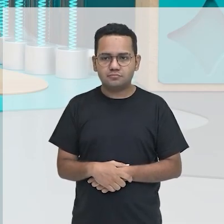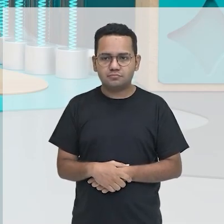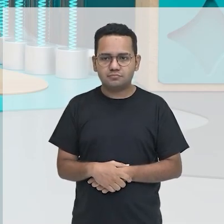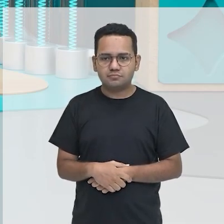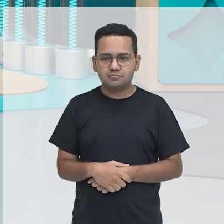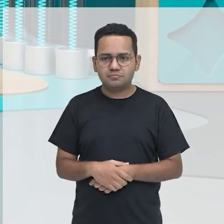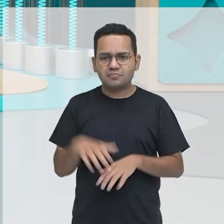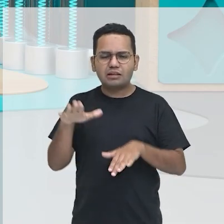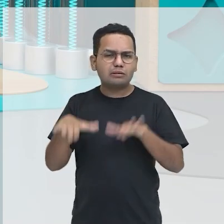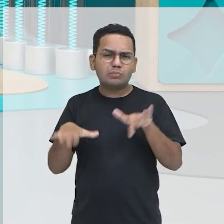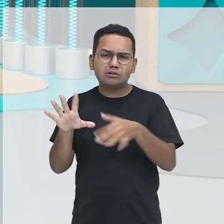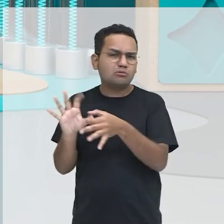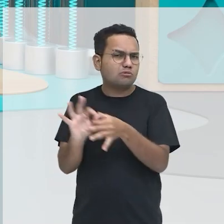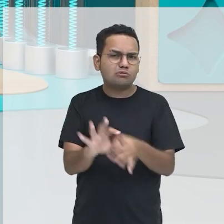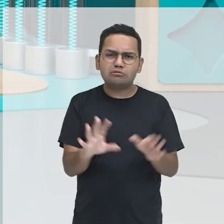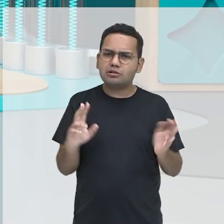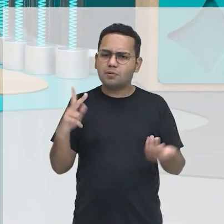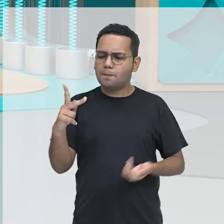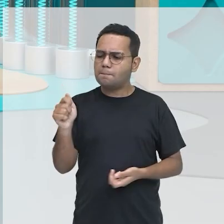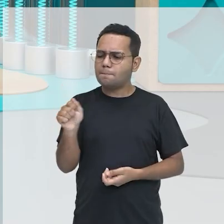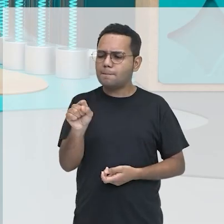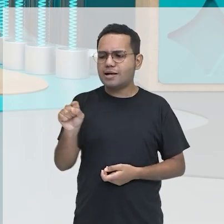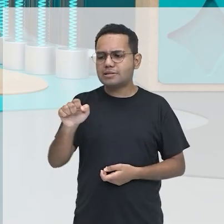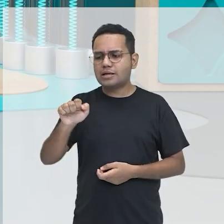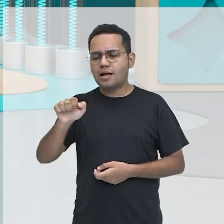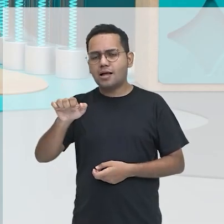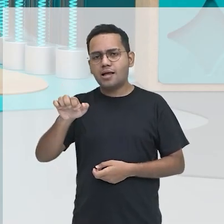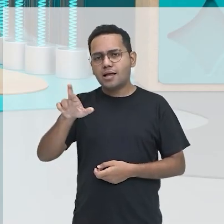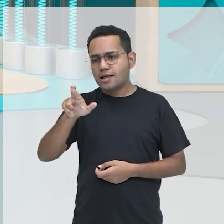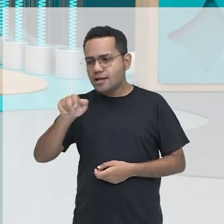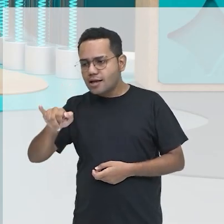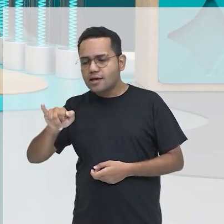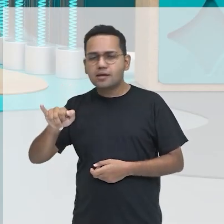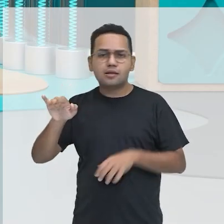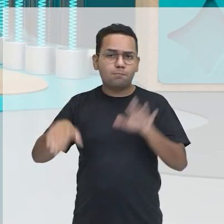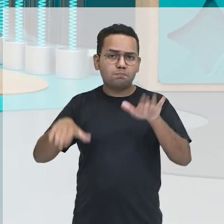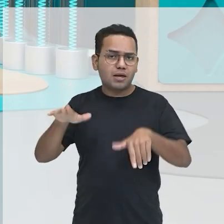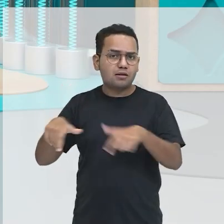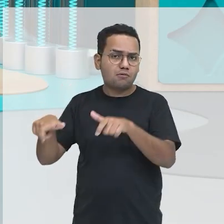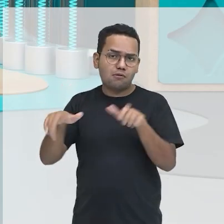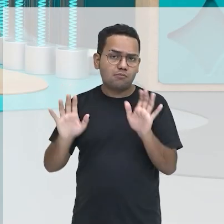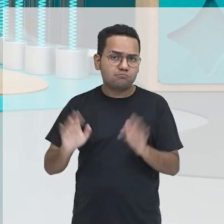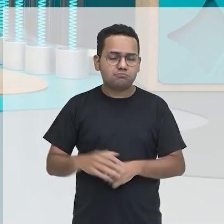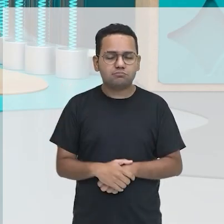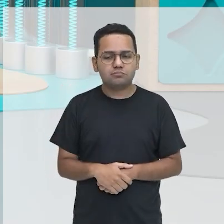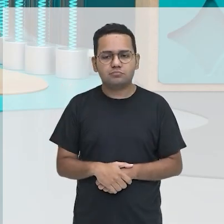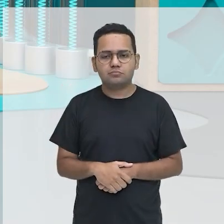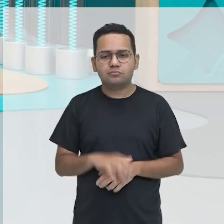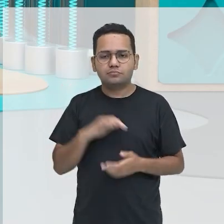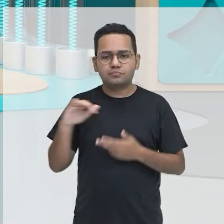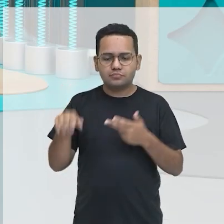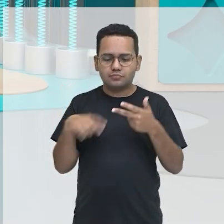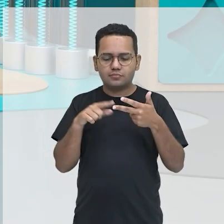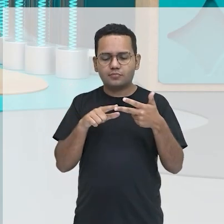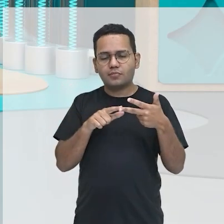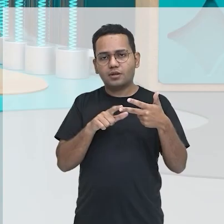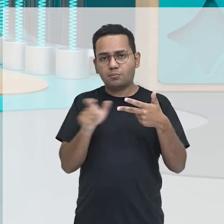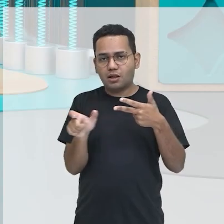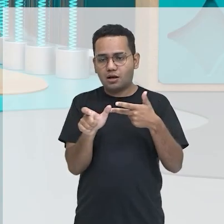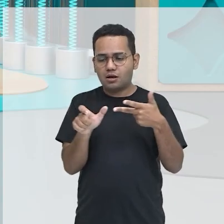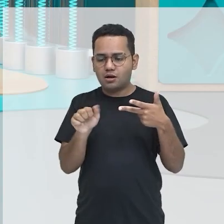mas depende de quem é o sujeito, né? Passaremos, passarão, enfim. Aí o verbo na sequência. Will